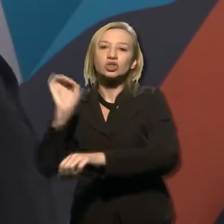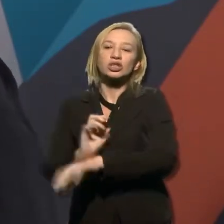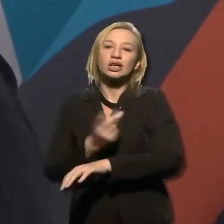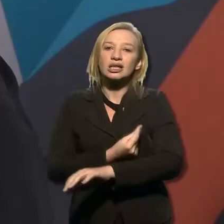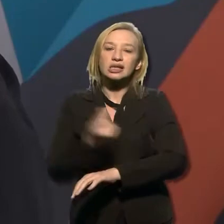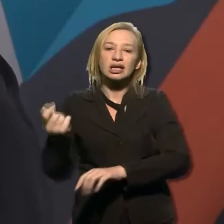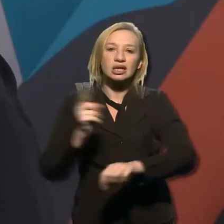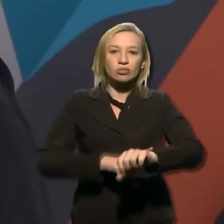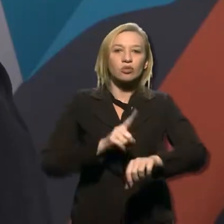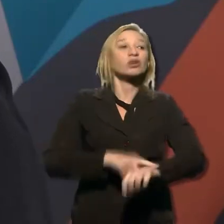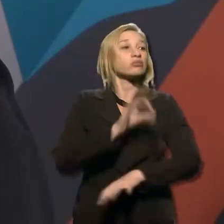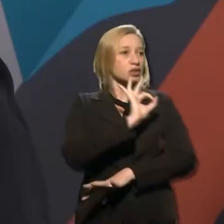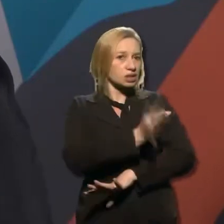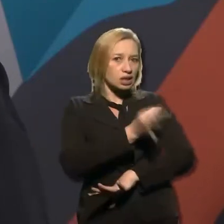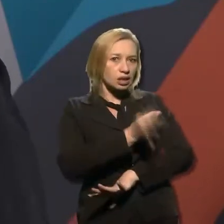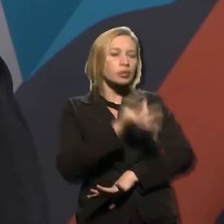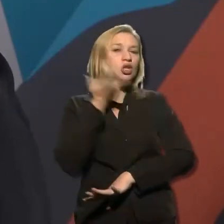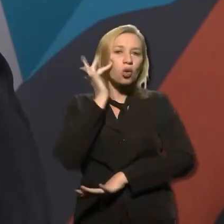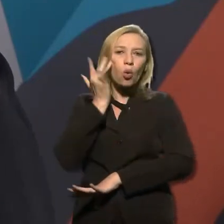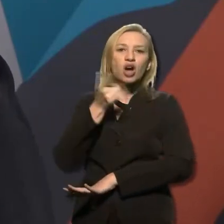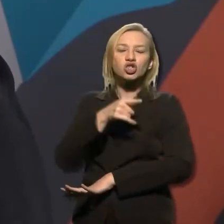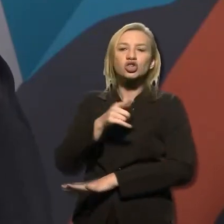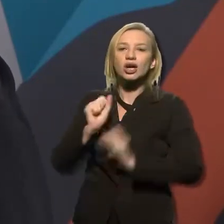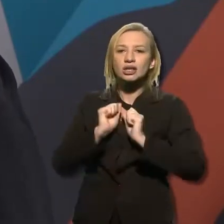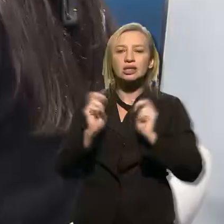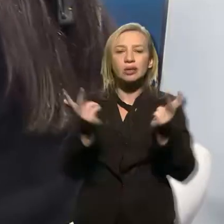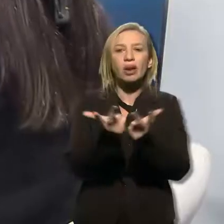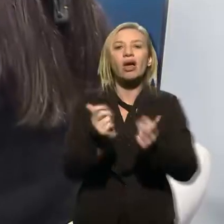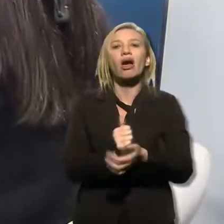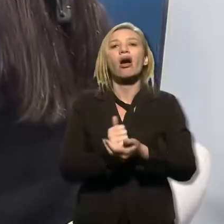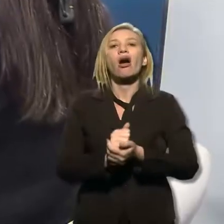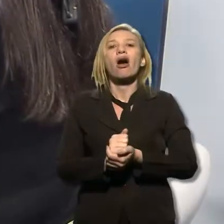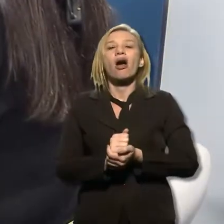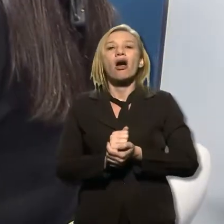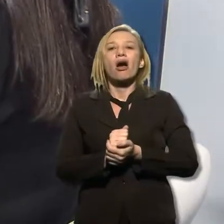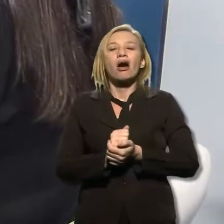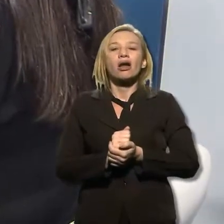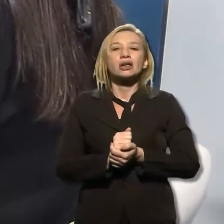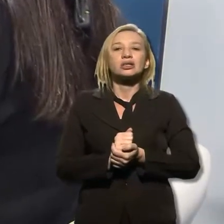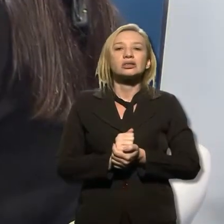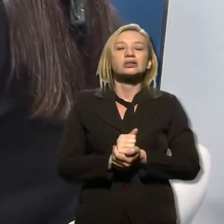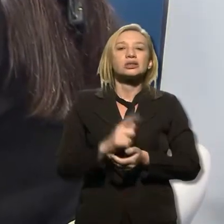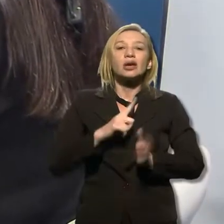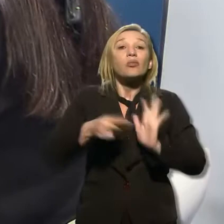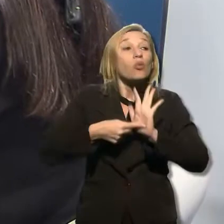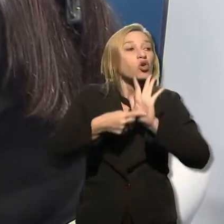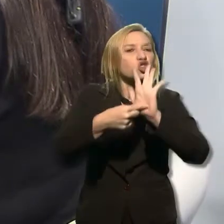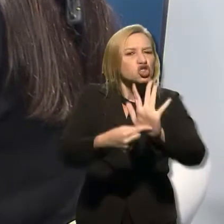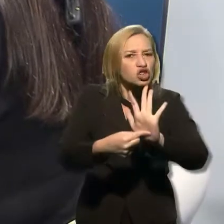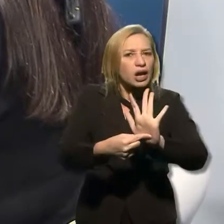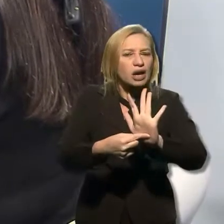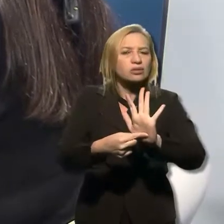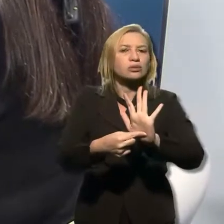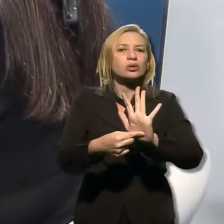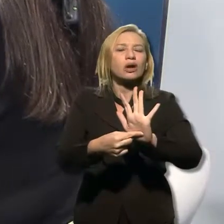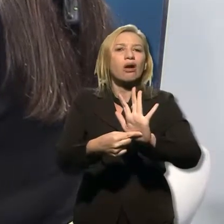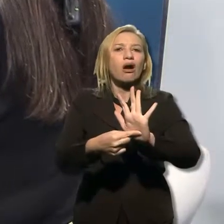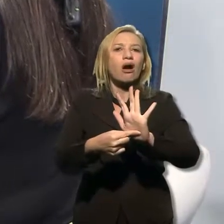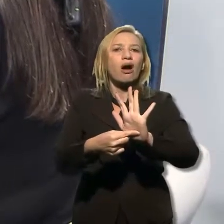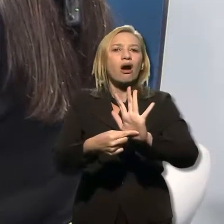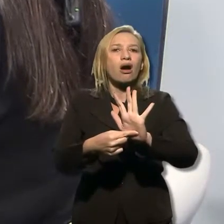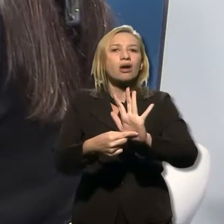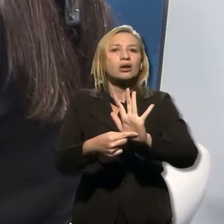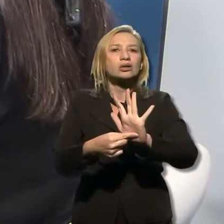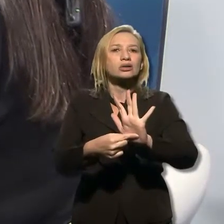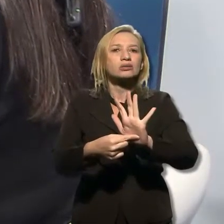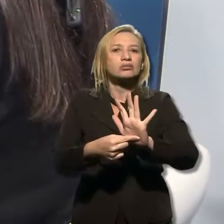públicas para ajudar o Estado a passar por esse momento, né, deputada? Exatamente. Eu acho que a Assembleia Legislativa